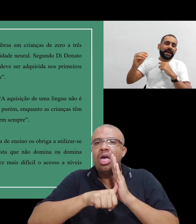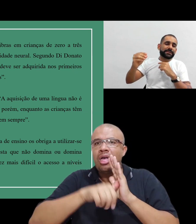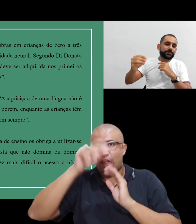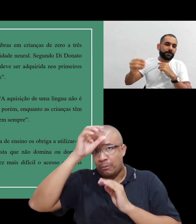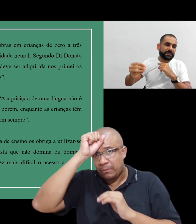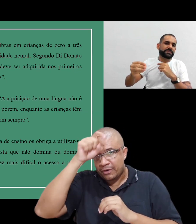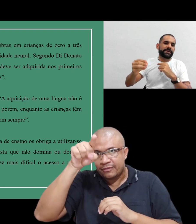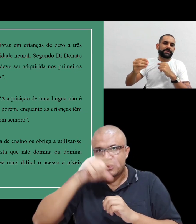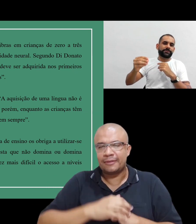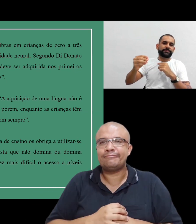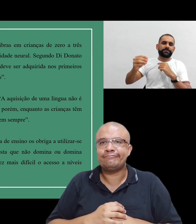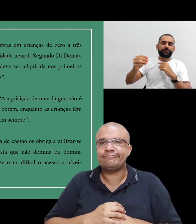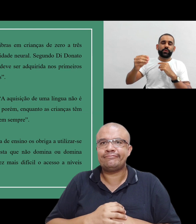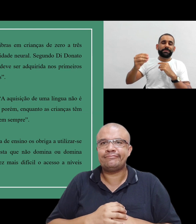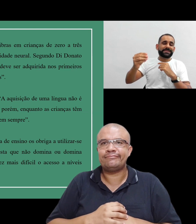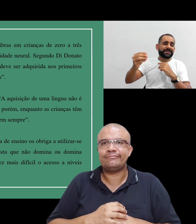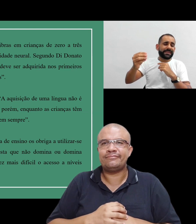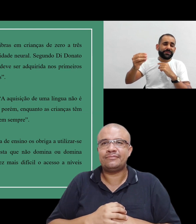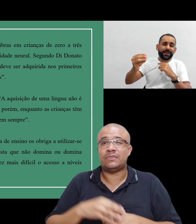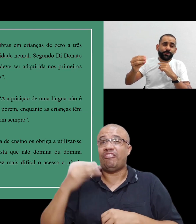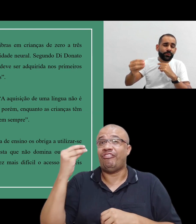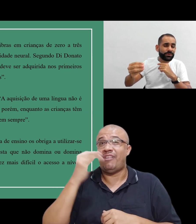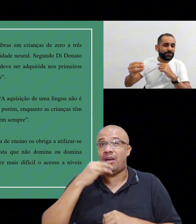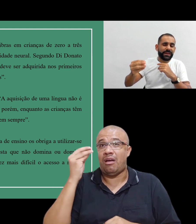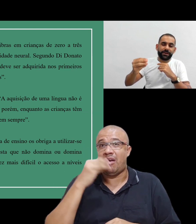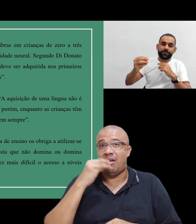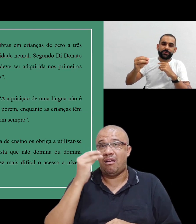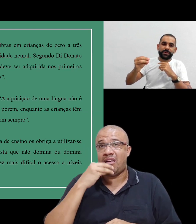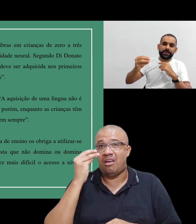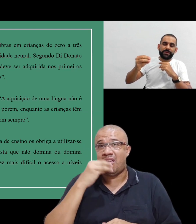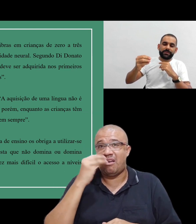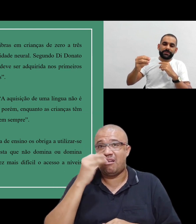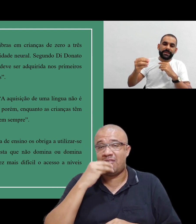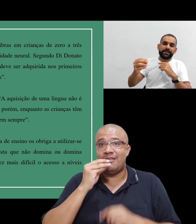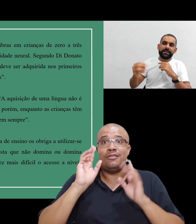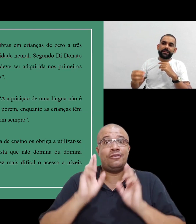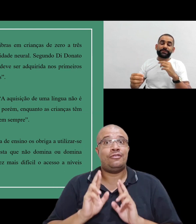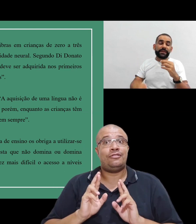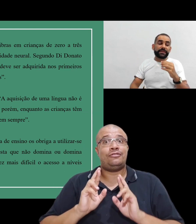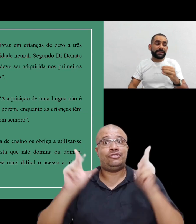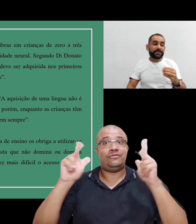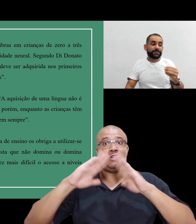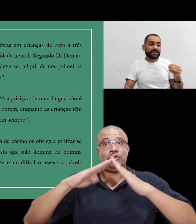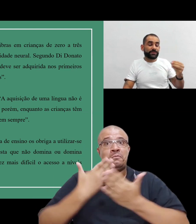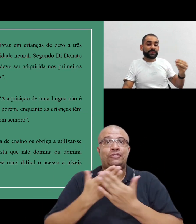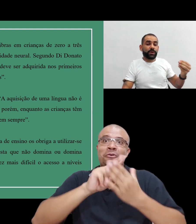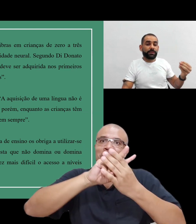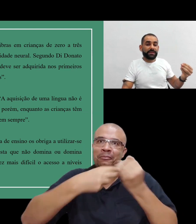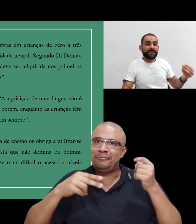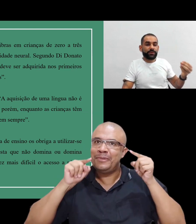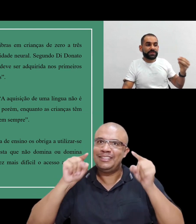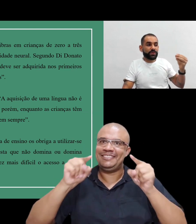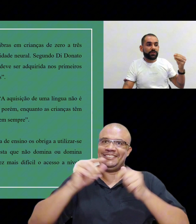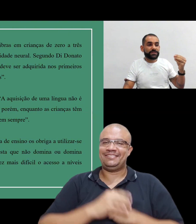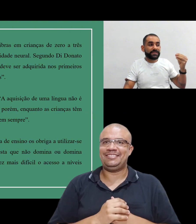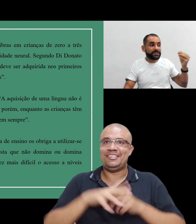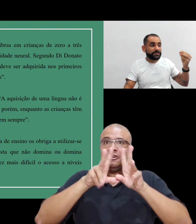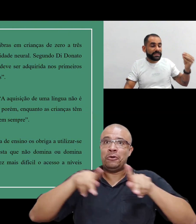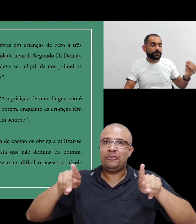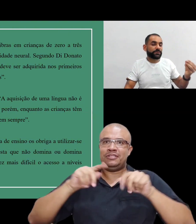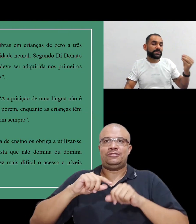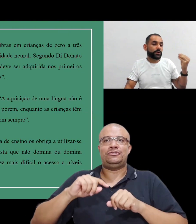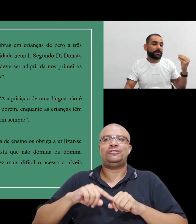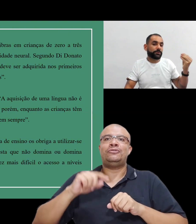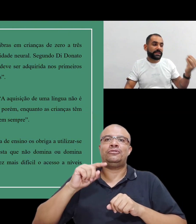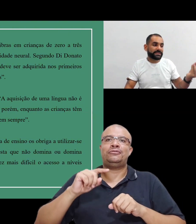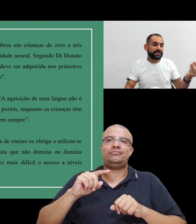um atraso no aprendizado. O aprendizado dela fica muito fraco, né? Diferente se ela estivesse numa escola bilíngue, numa escola onde